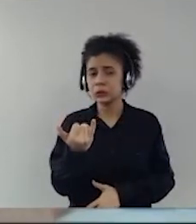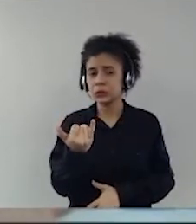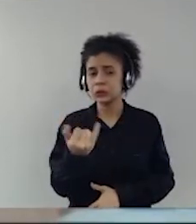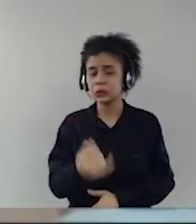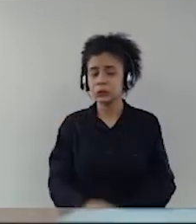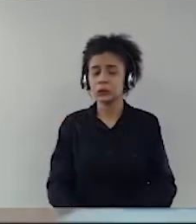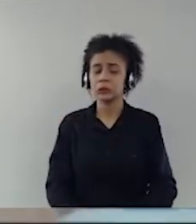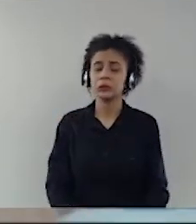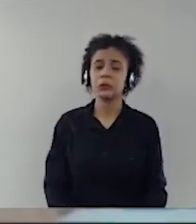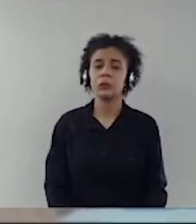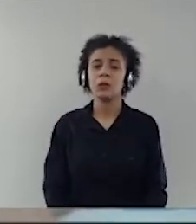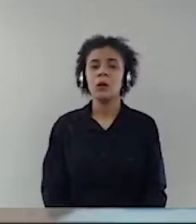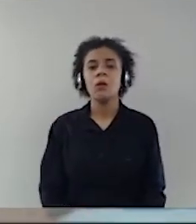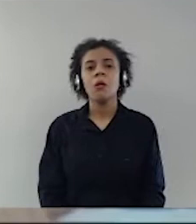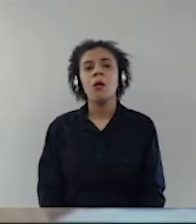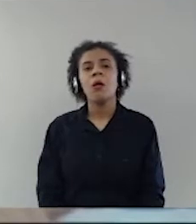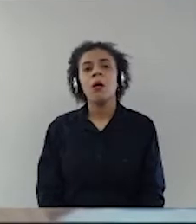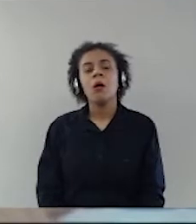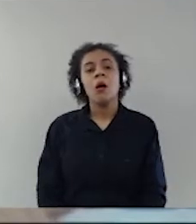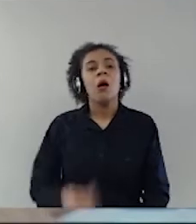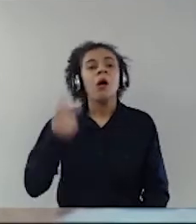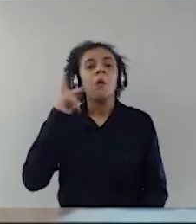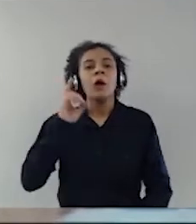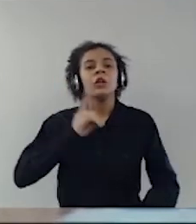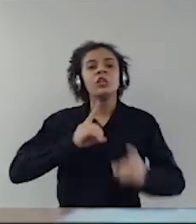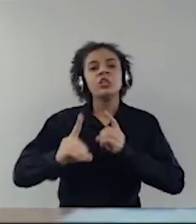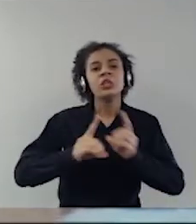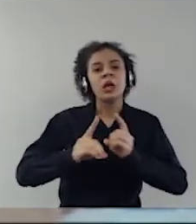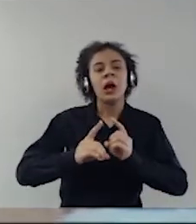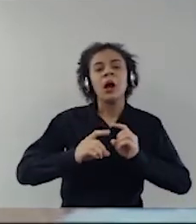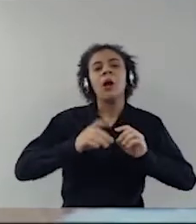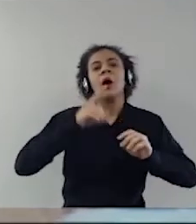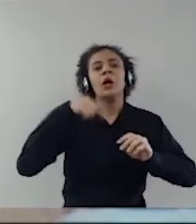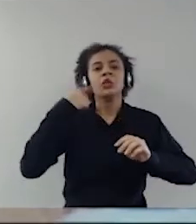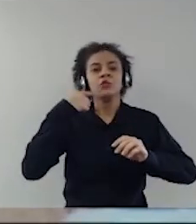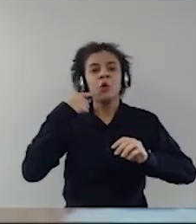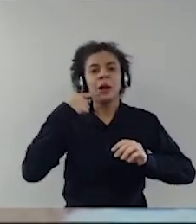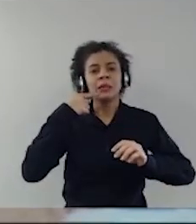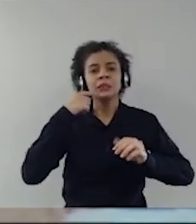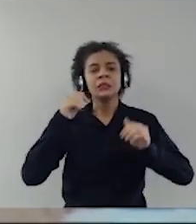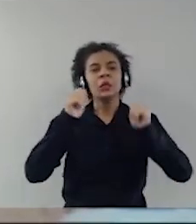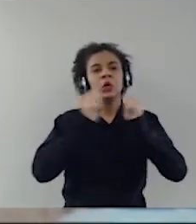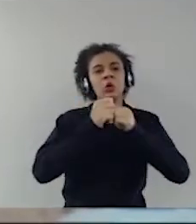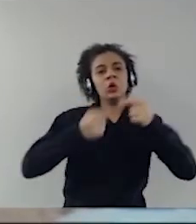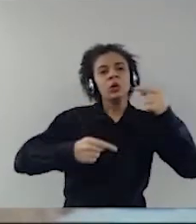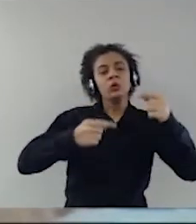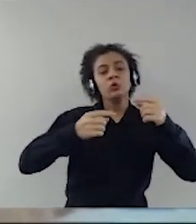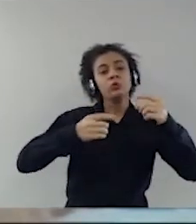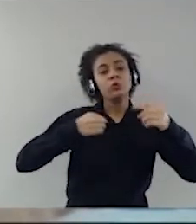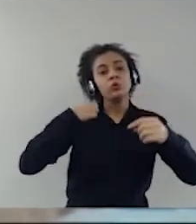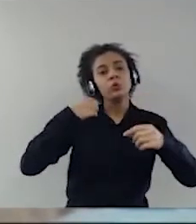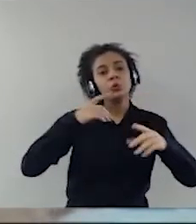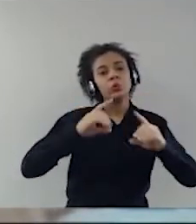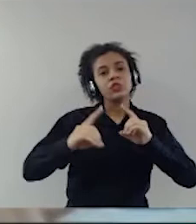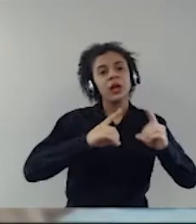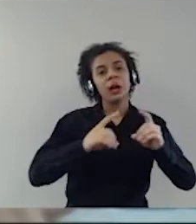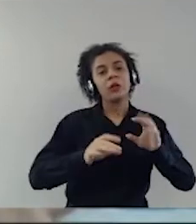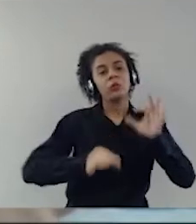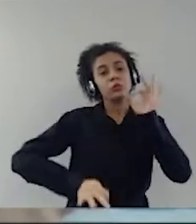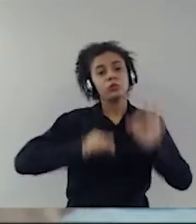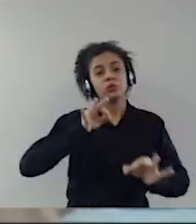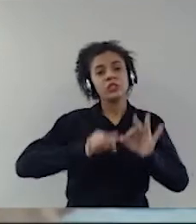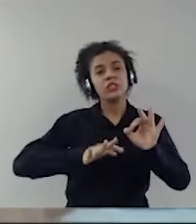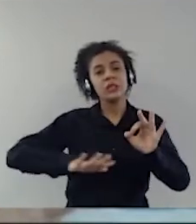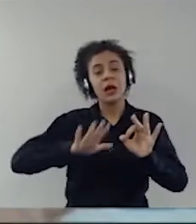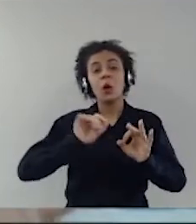um ponto de diálogo entre a advocacia e o judiciário nessa questão de direitos humanos.